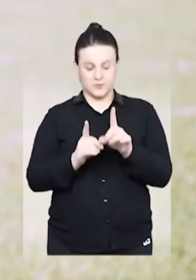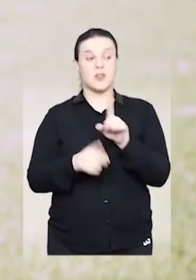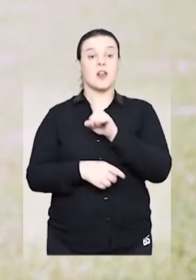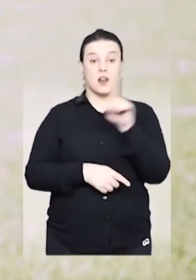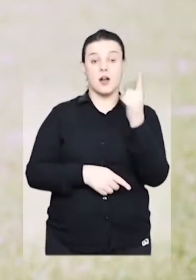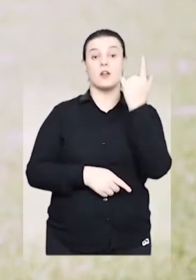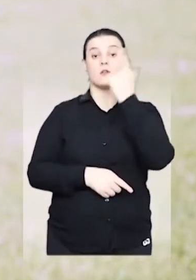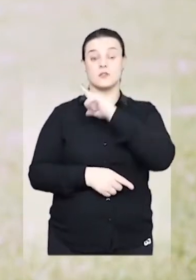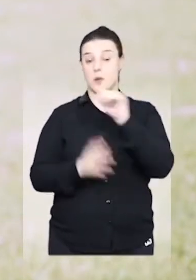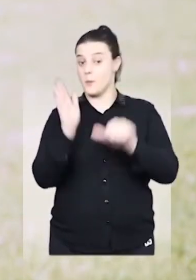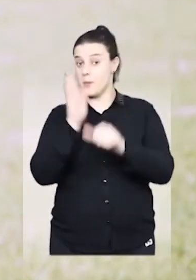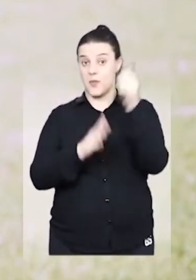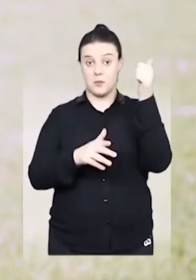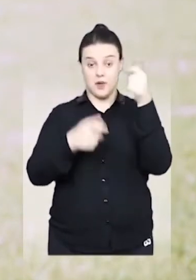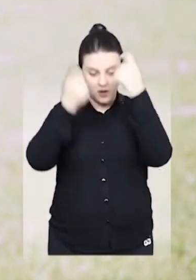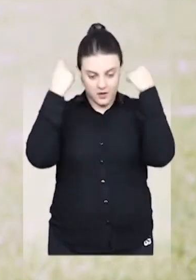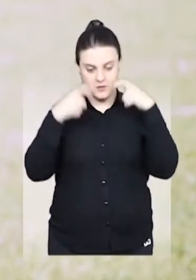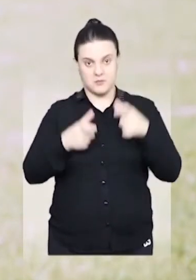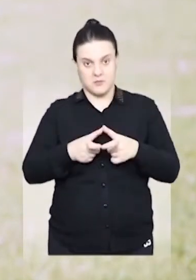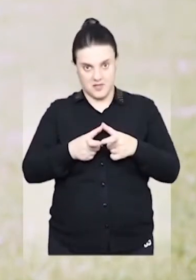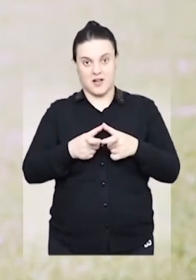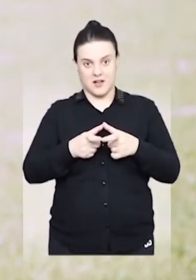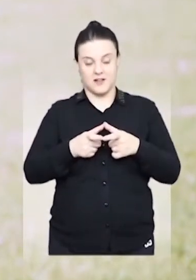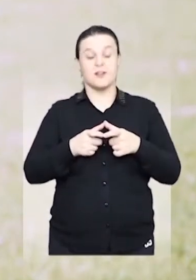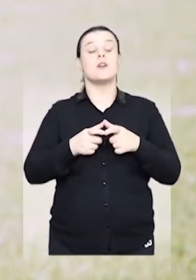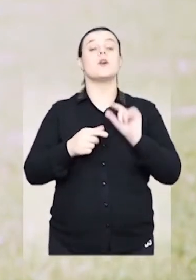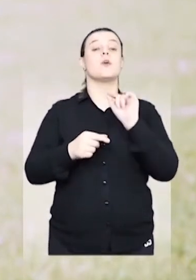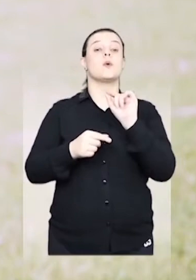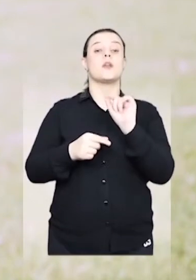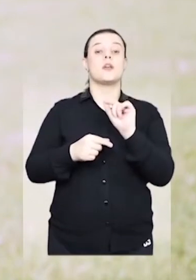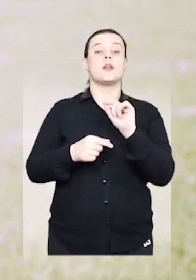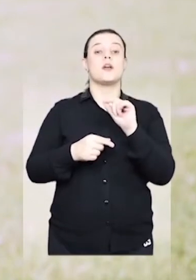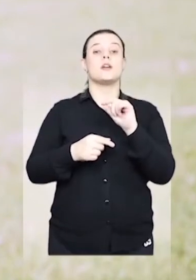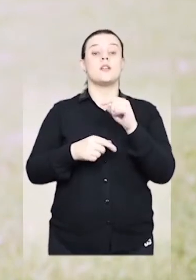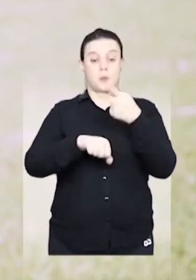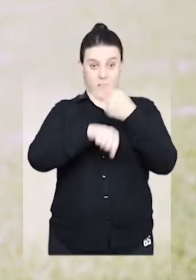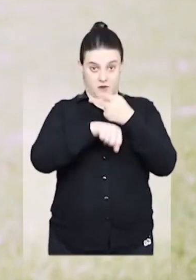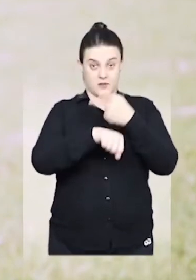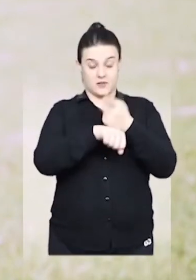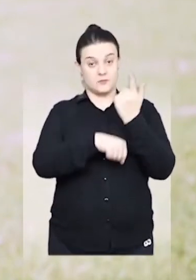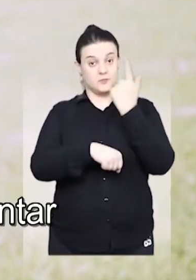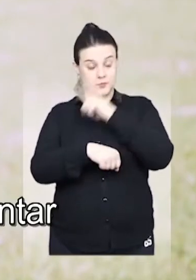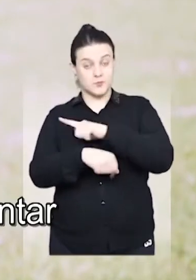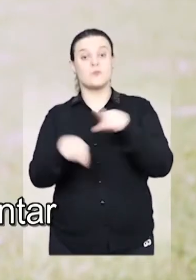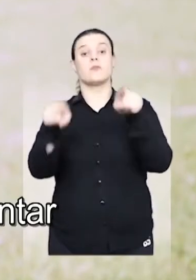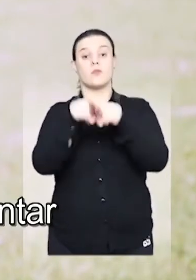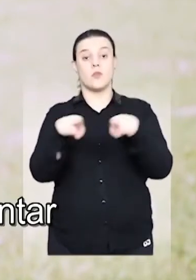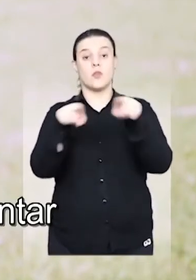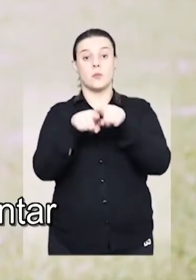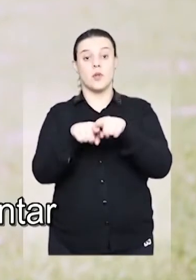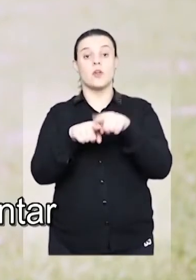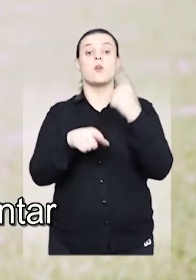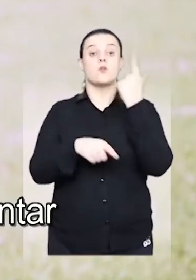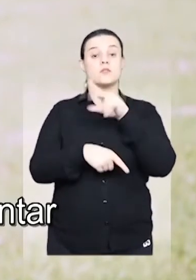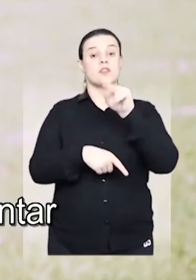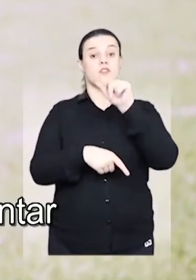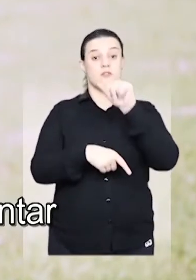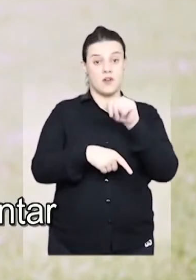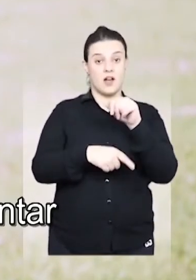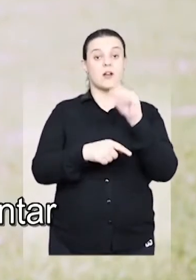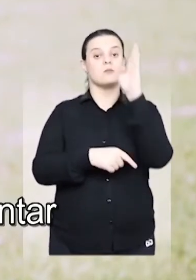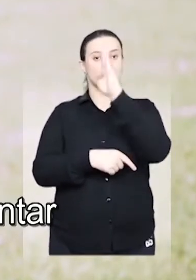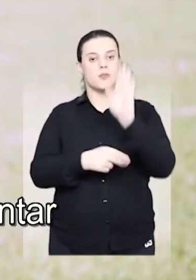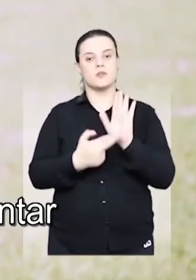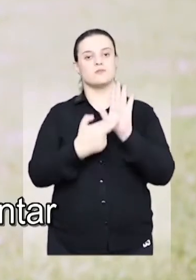eu conquistei a minha primeira medalha internacional, que foi medalha de prata, e também uma das vagas para o